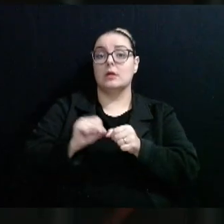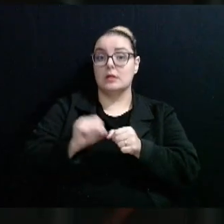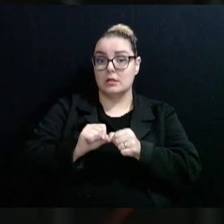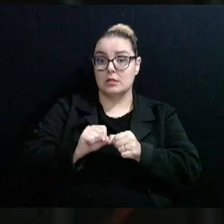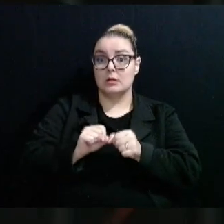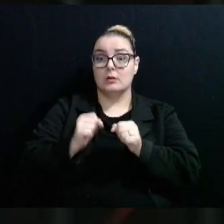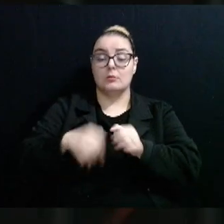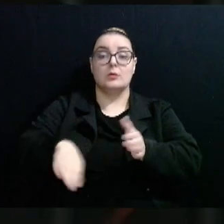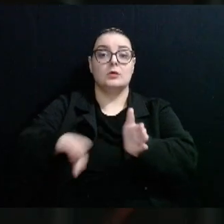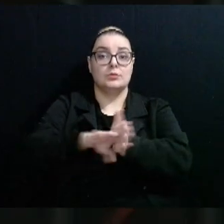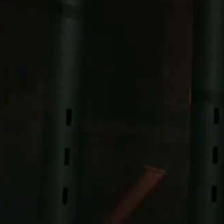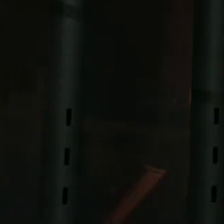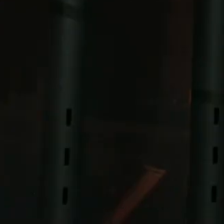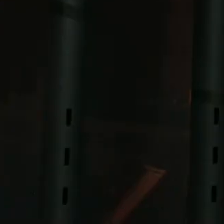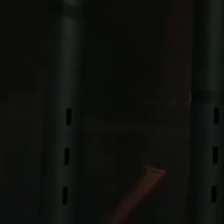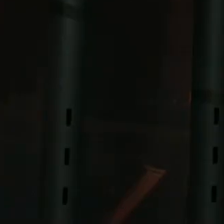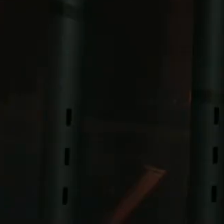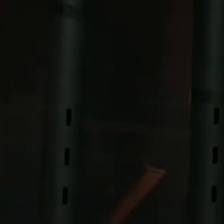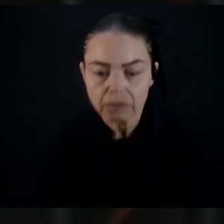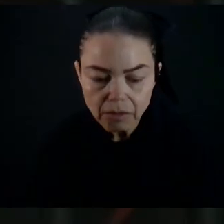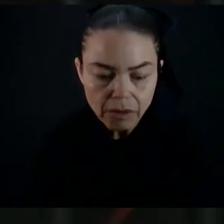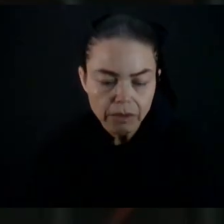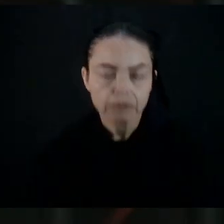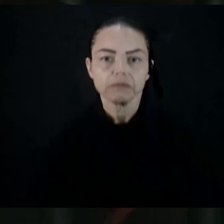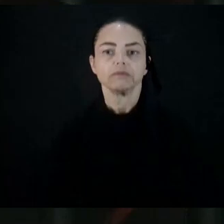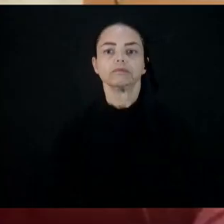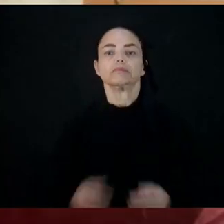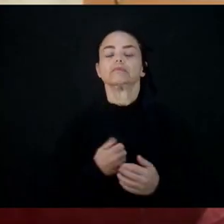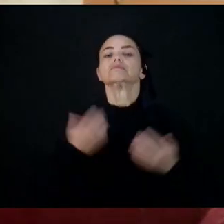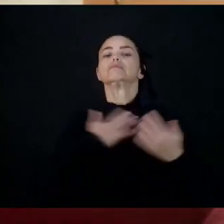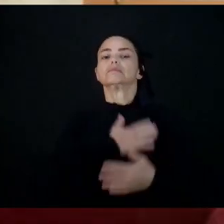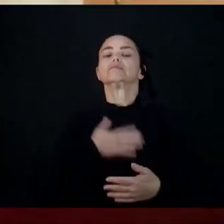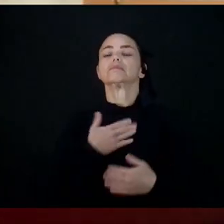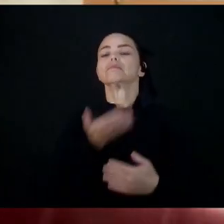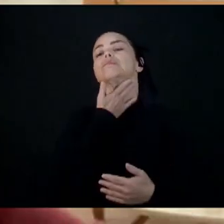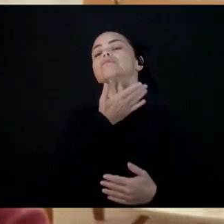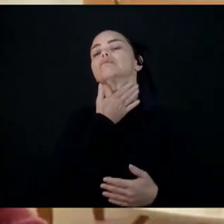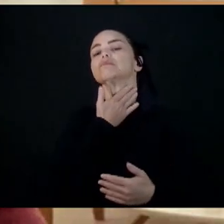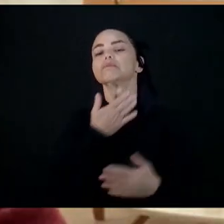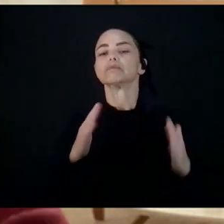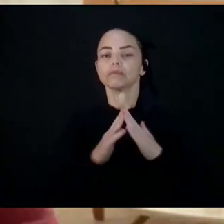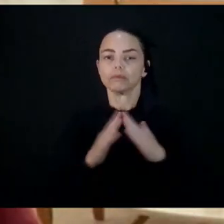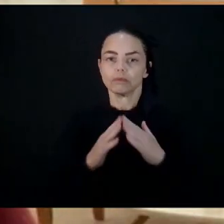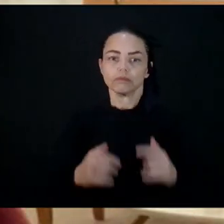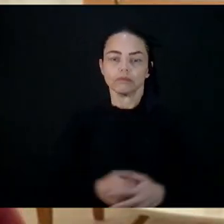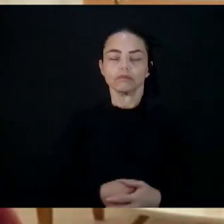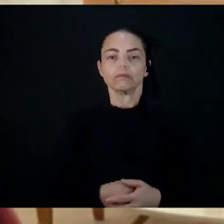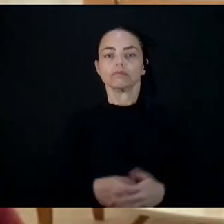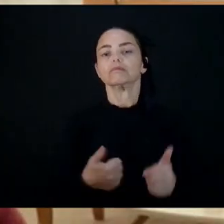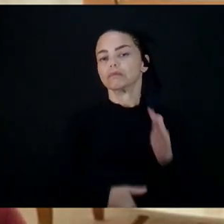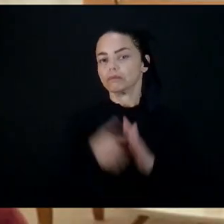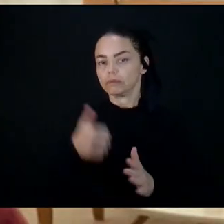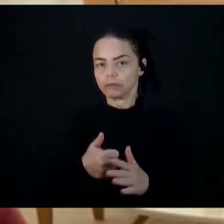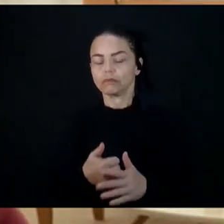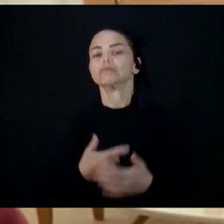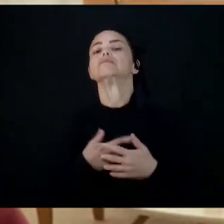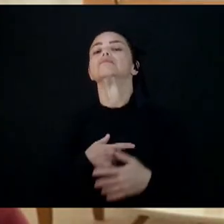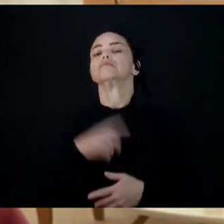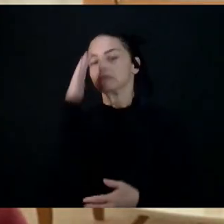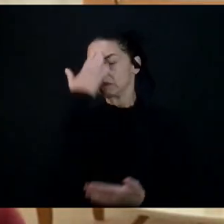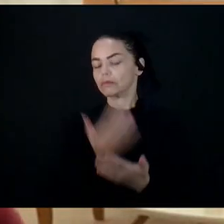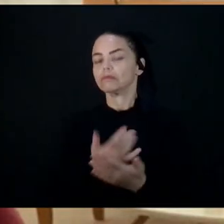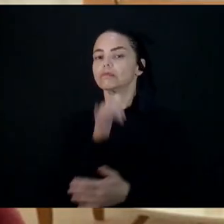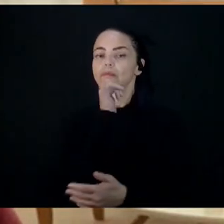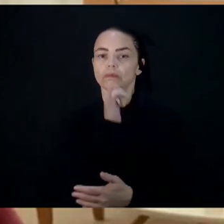nesse bate-papo com o jovem aí de casa? Bom, primeira coisa, eu acredito que é o exemplo, né? Se